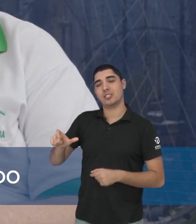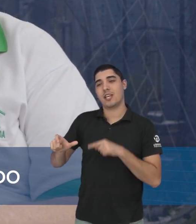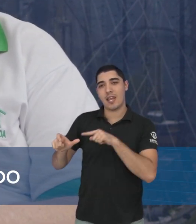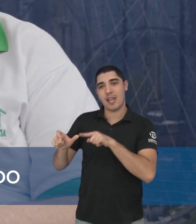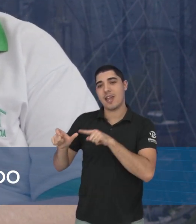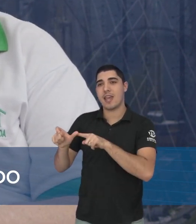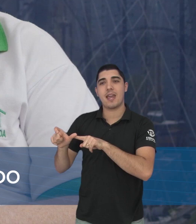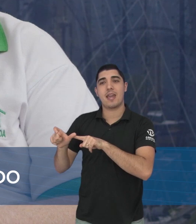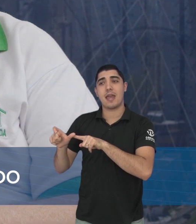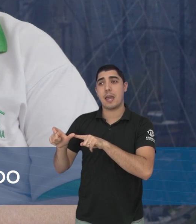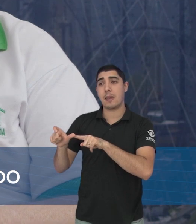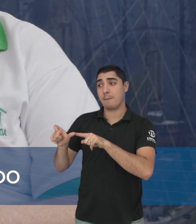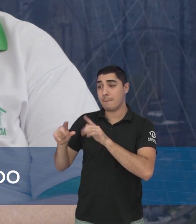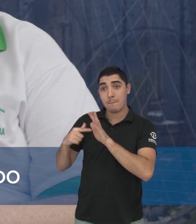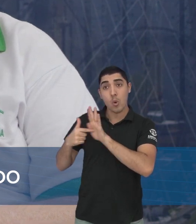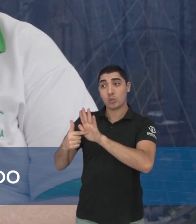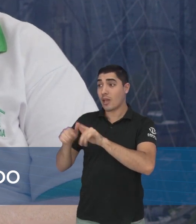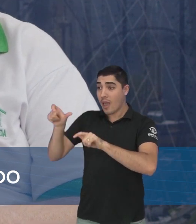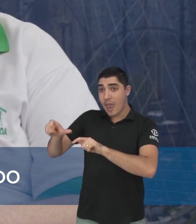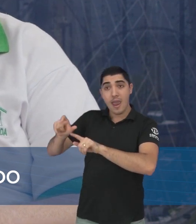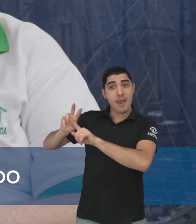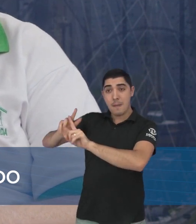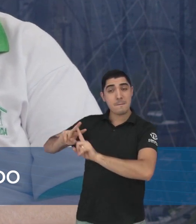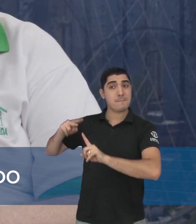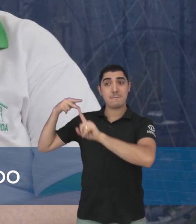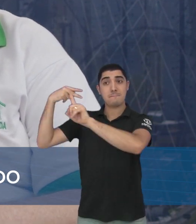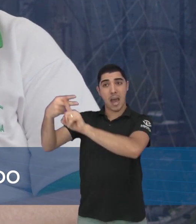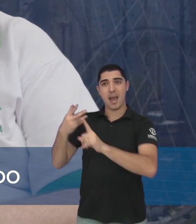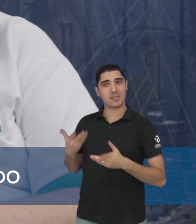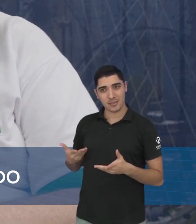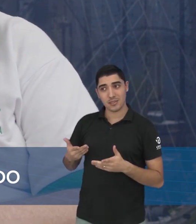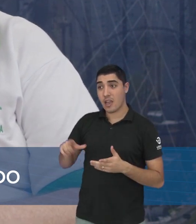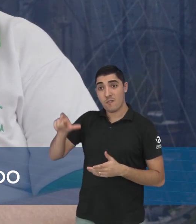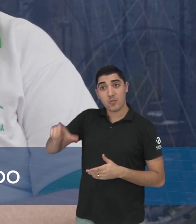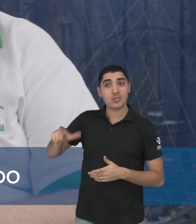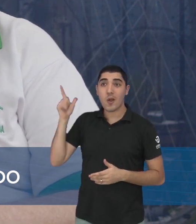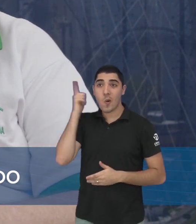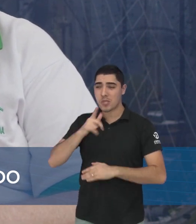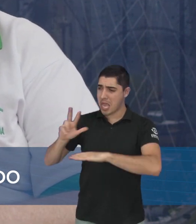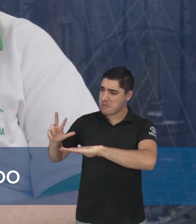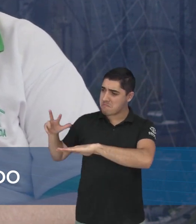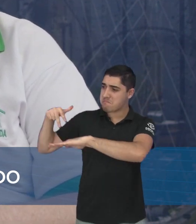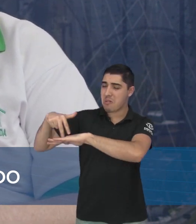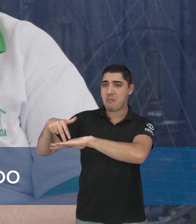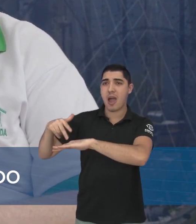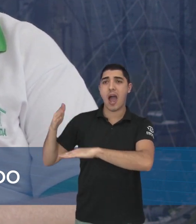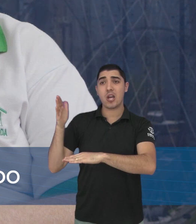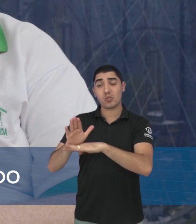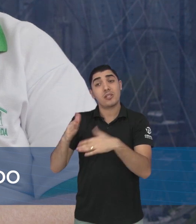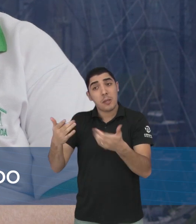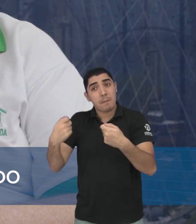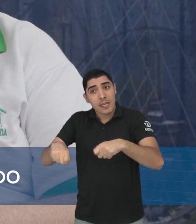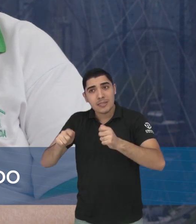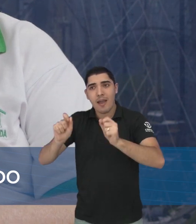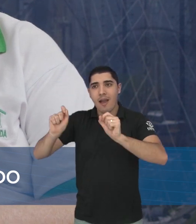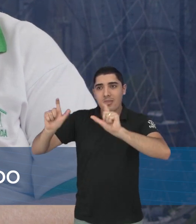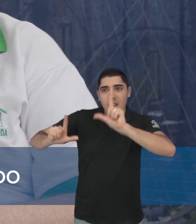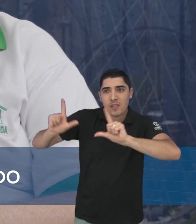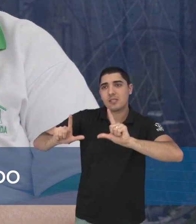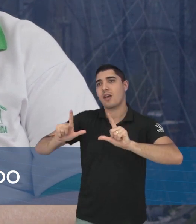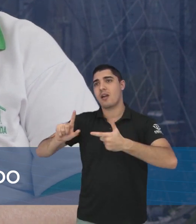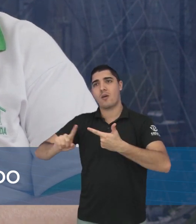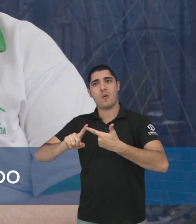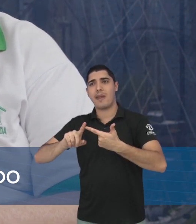para ela que ela é muito mais do que ela possa imaginar, entendeu? Então, acho que a mídia ainda precisa incentivar um pouco mais